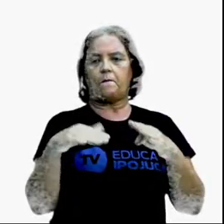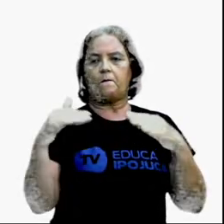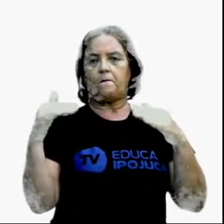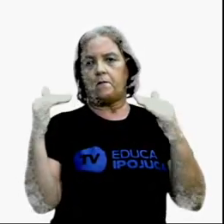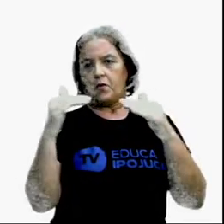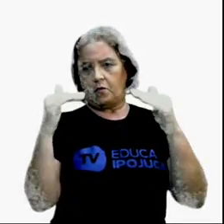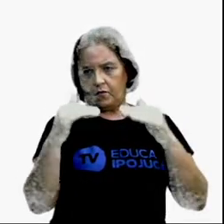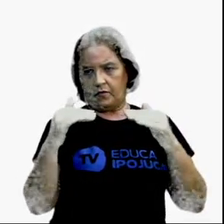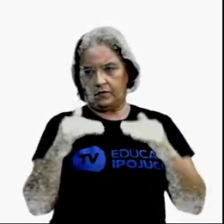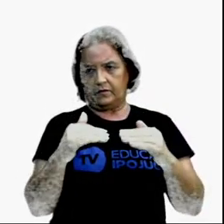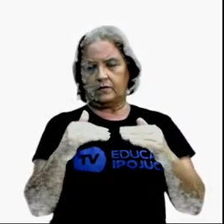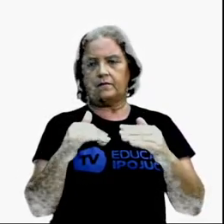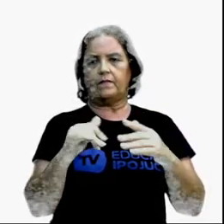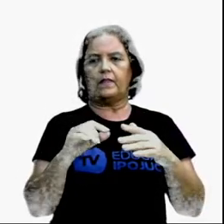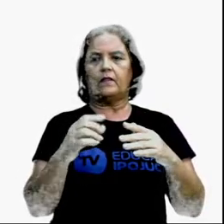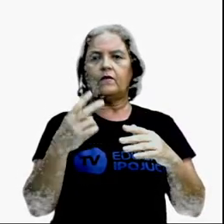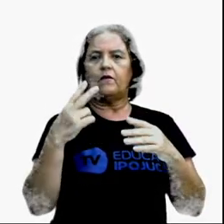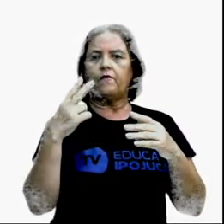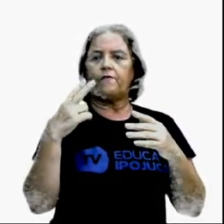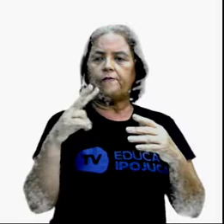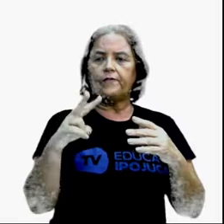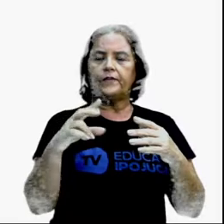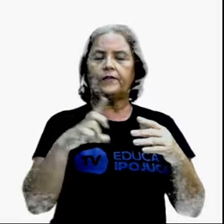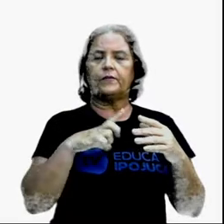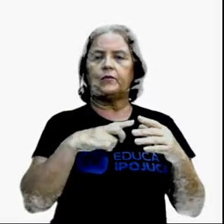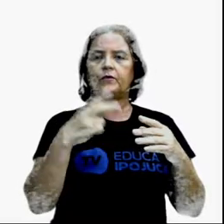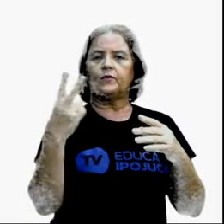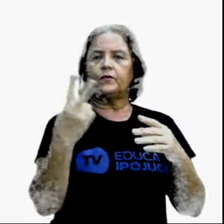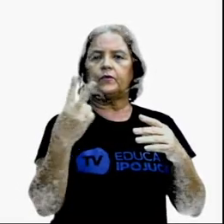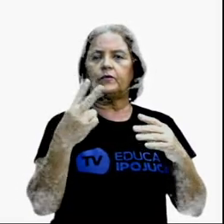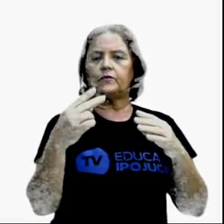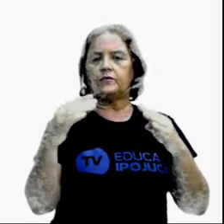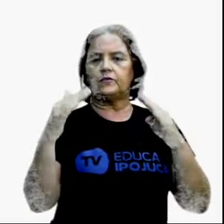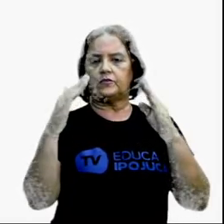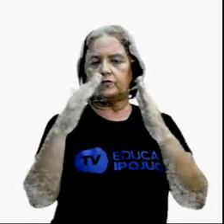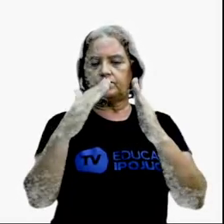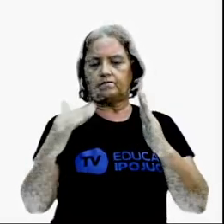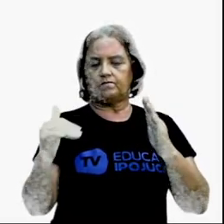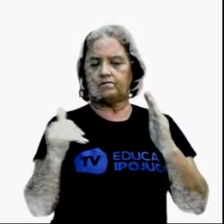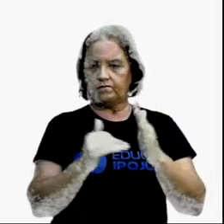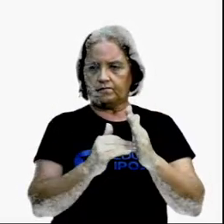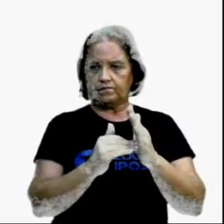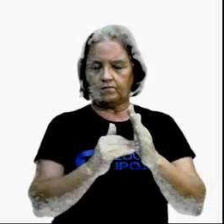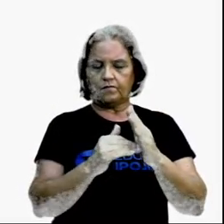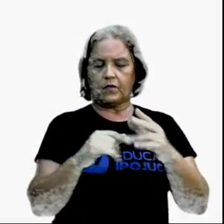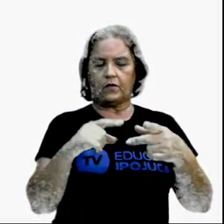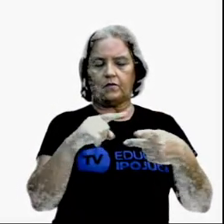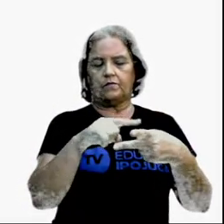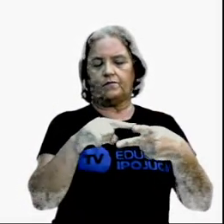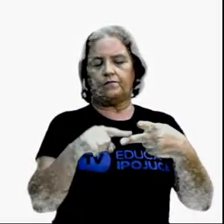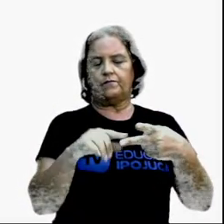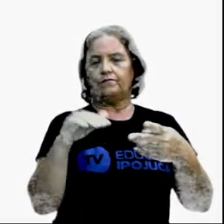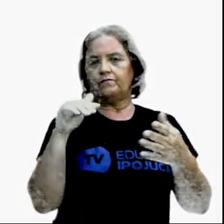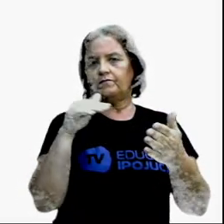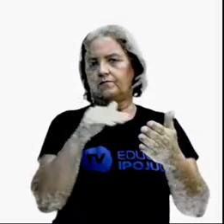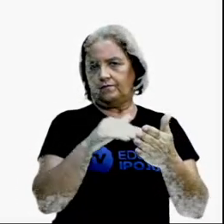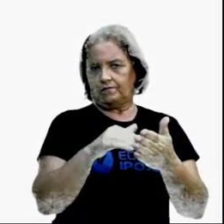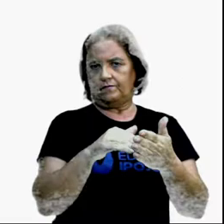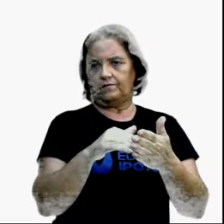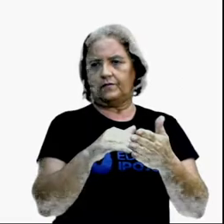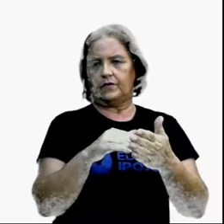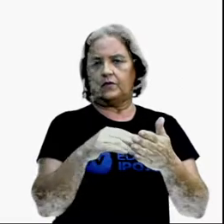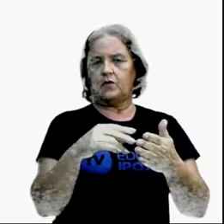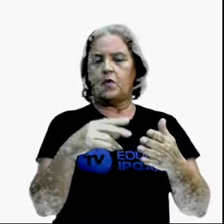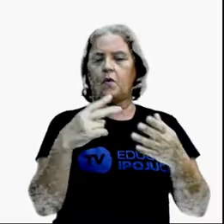sim. Note que temos dois lados e um ângulo no meio. Então, já determina. Esses dois